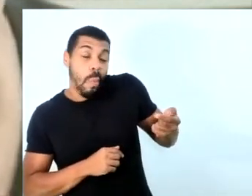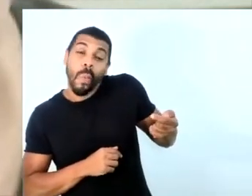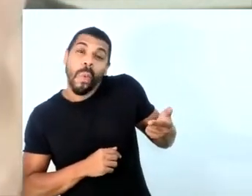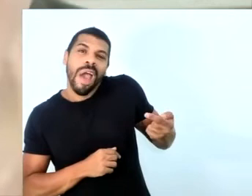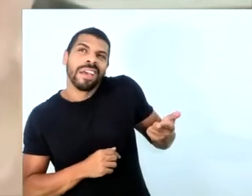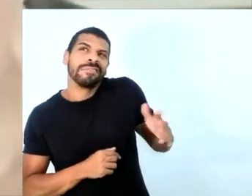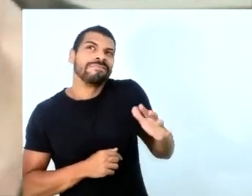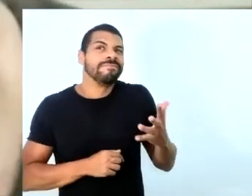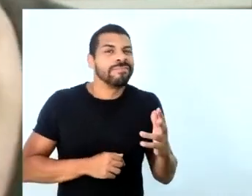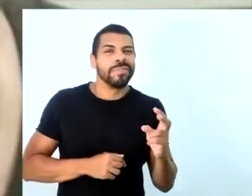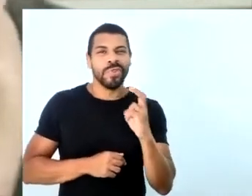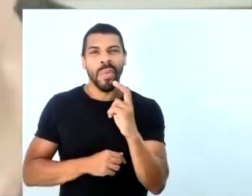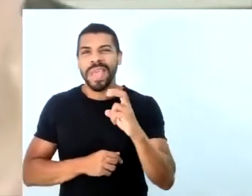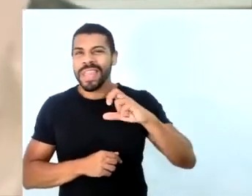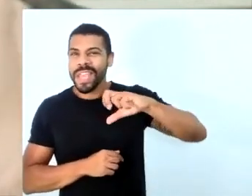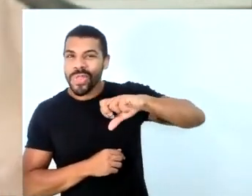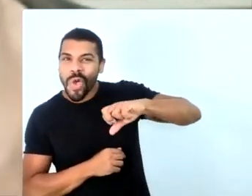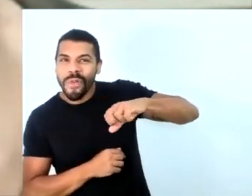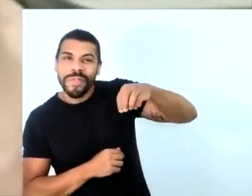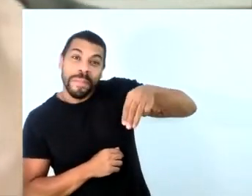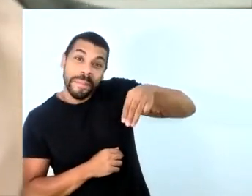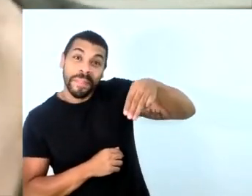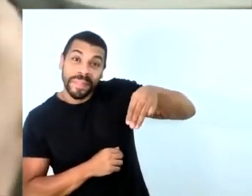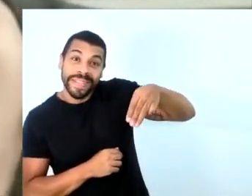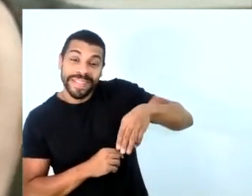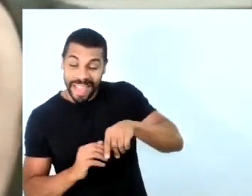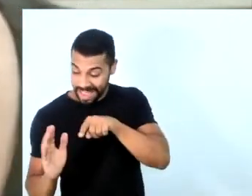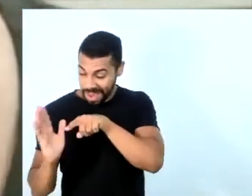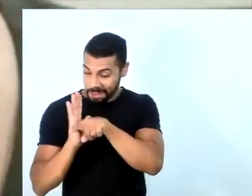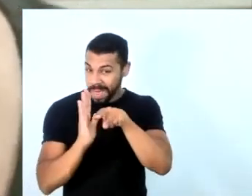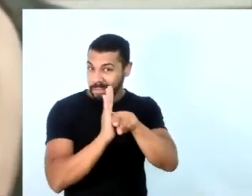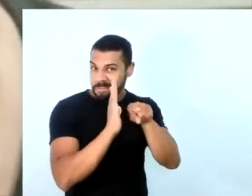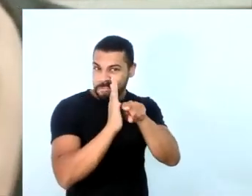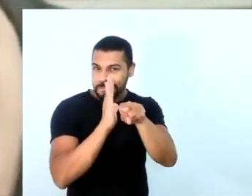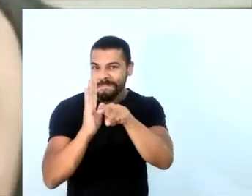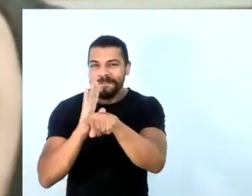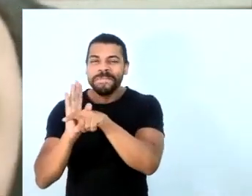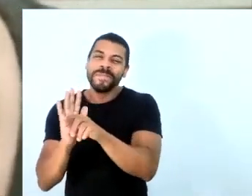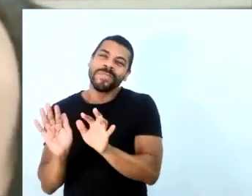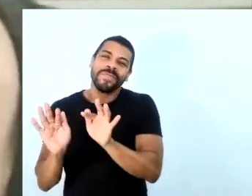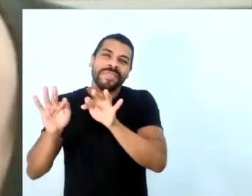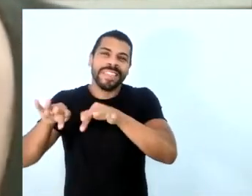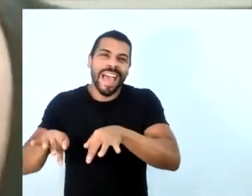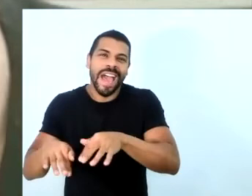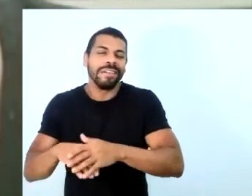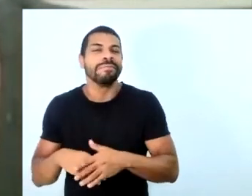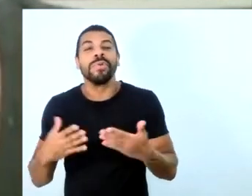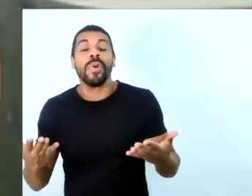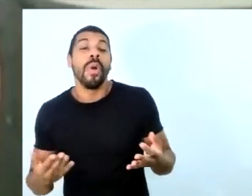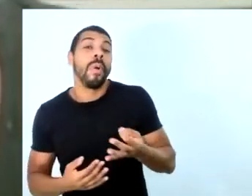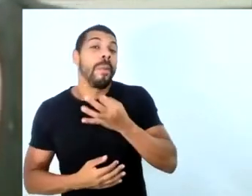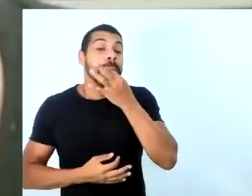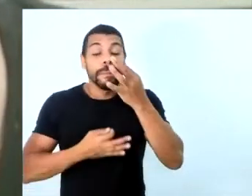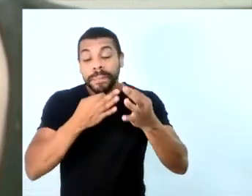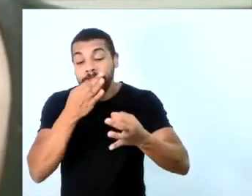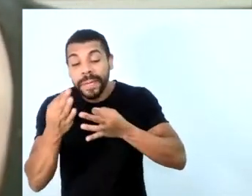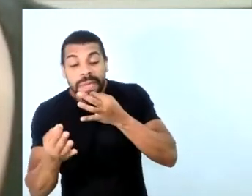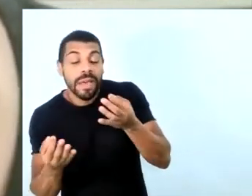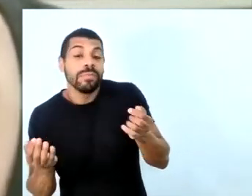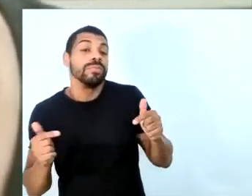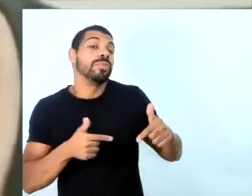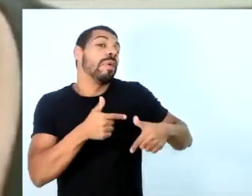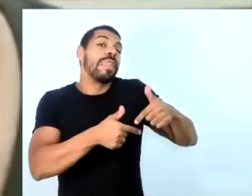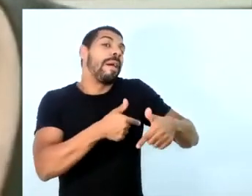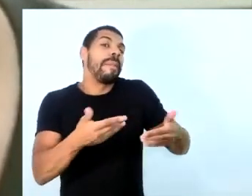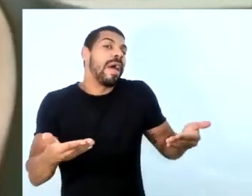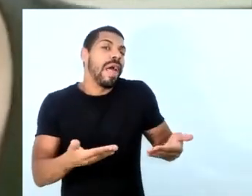chegou aqui nos nossos 59 minutos. Aquelas perguntas também um pouco mais de final. O que você está trabalhando